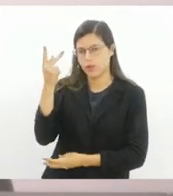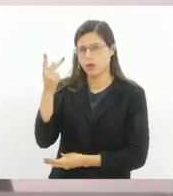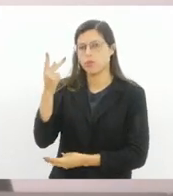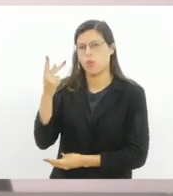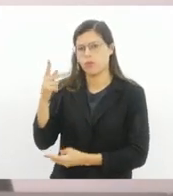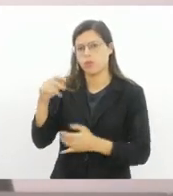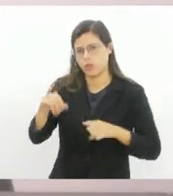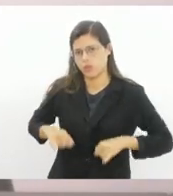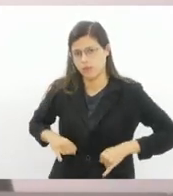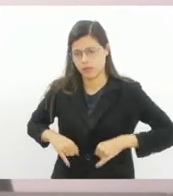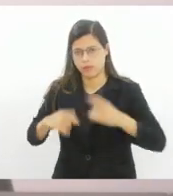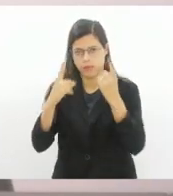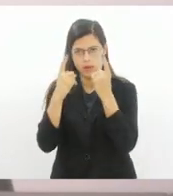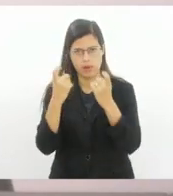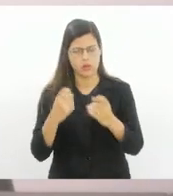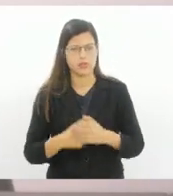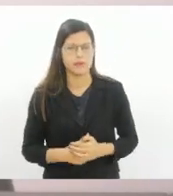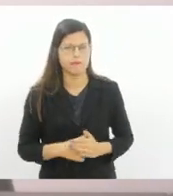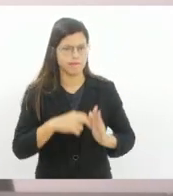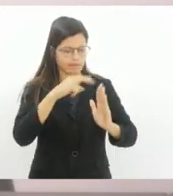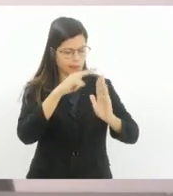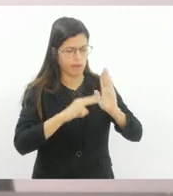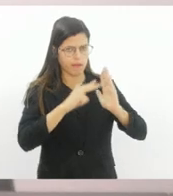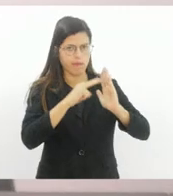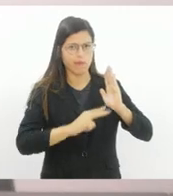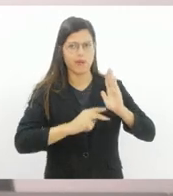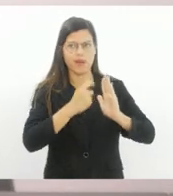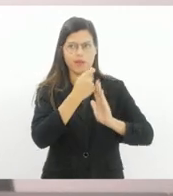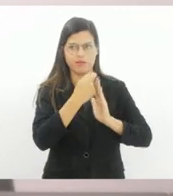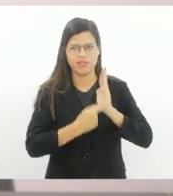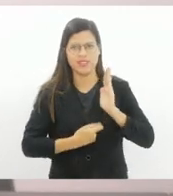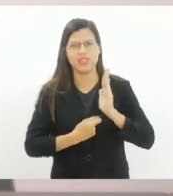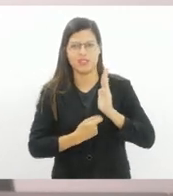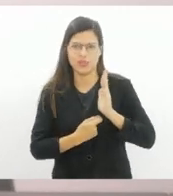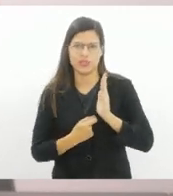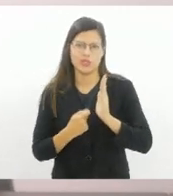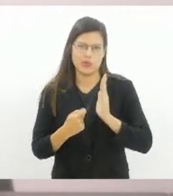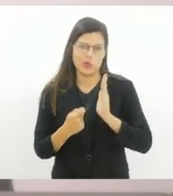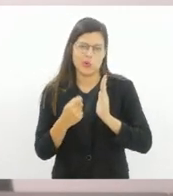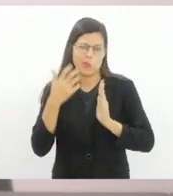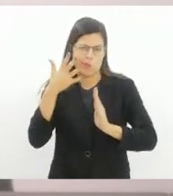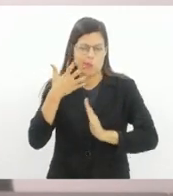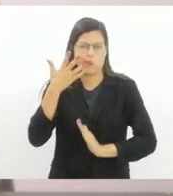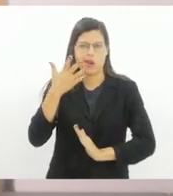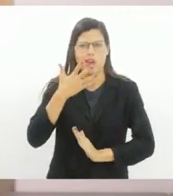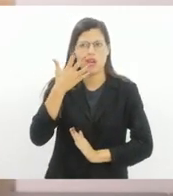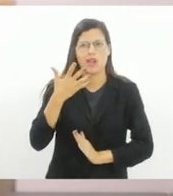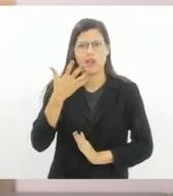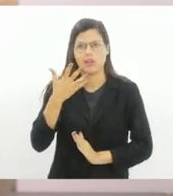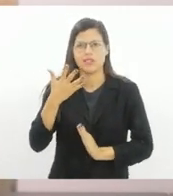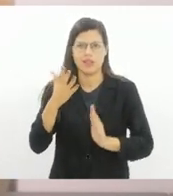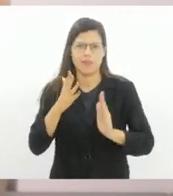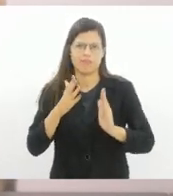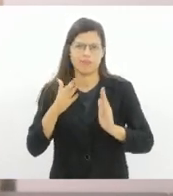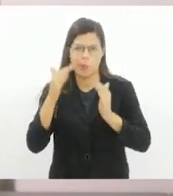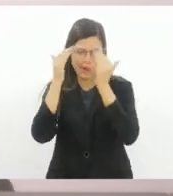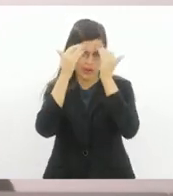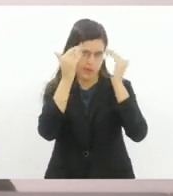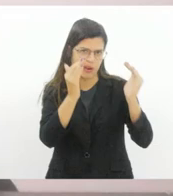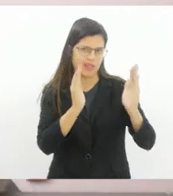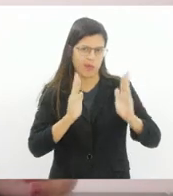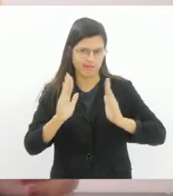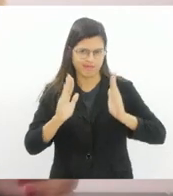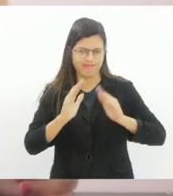de violência. Eu vou ler um textinho que eu fiz para poder nortear a minha fala e eu não passar a estourar o tempo. Então,